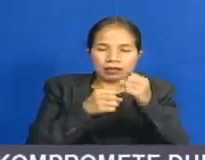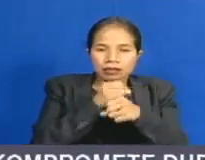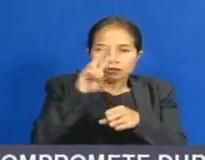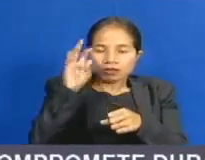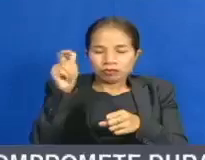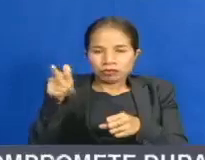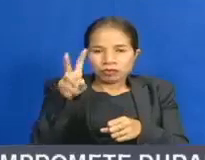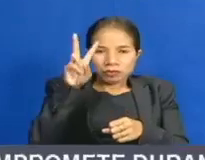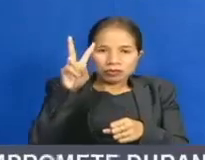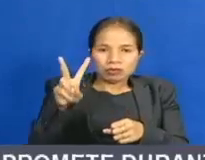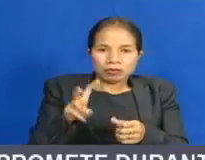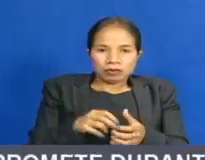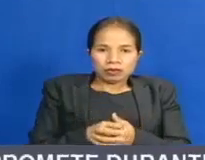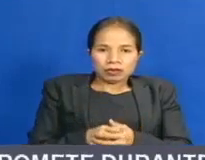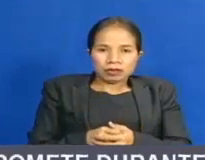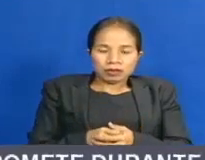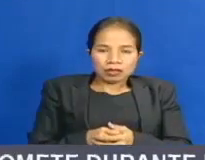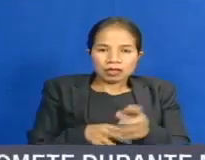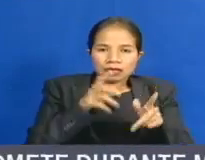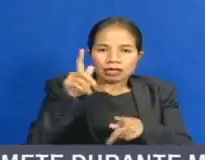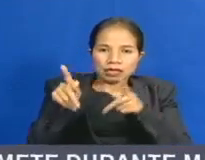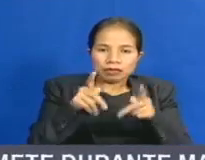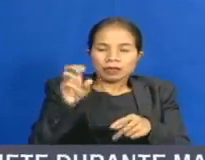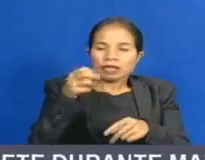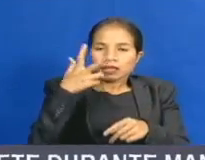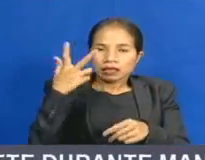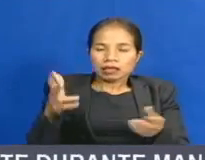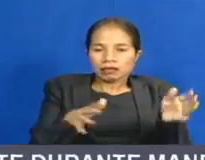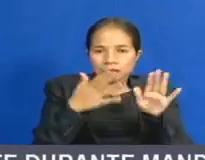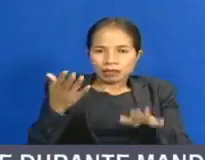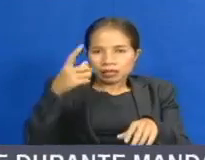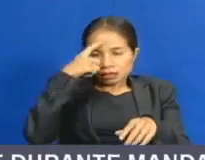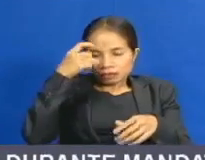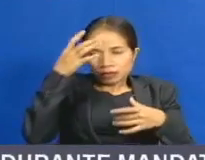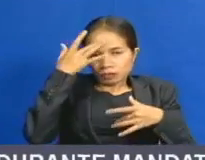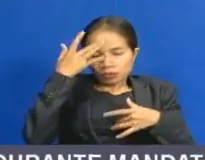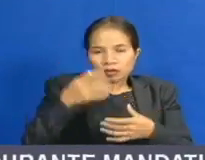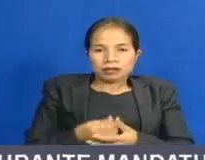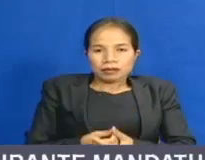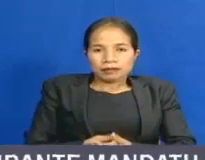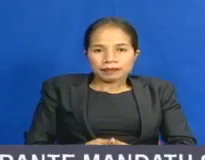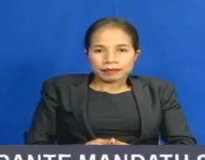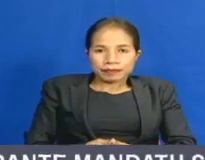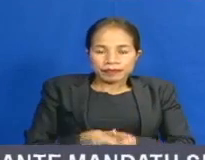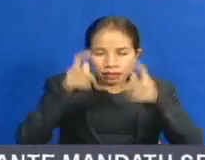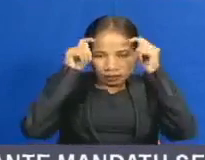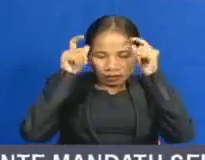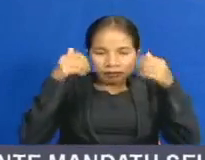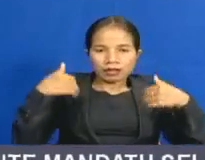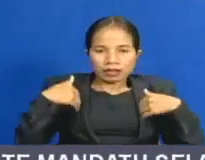nulu resindrua, det ema nainsa nulu resintolu mak mate tamba sofre moras ne. Timor-Leste mos